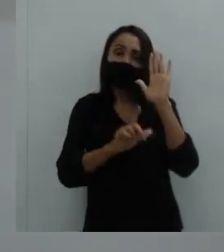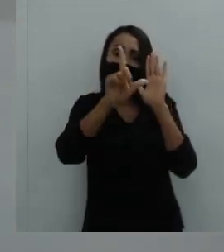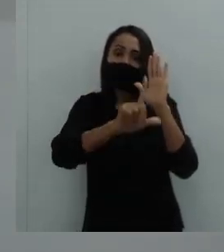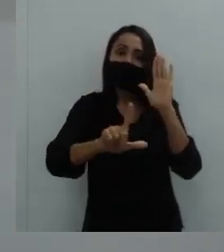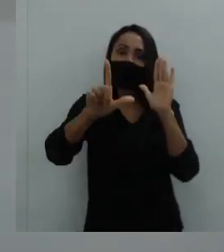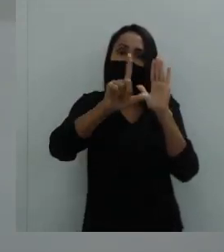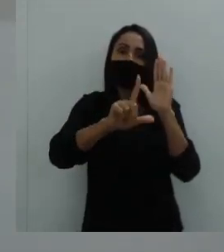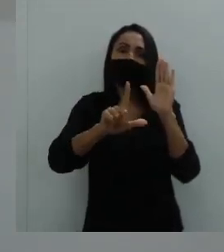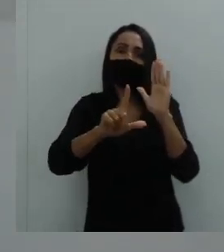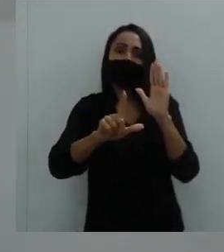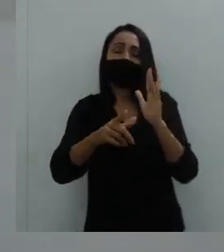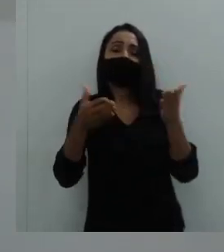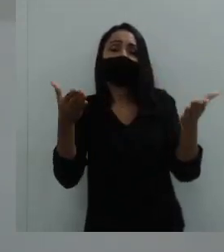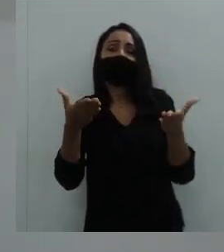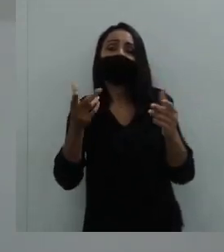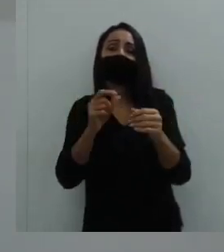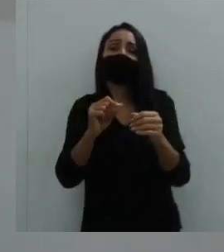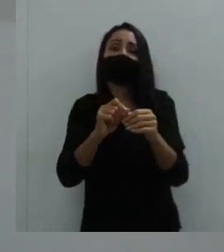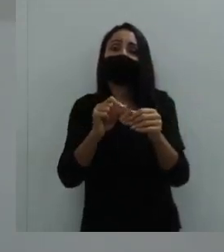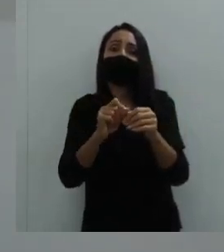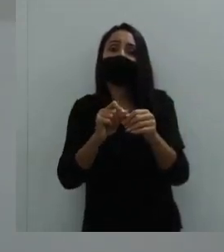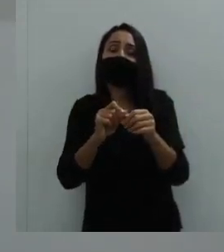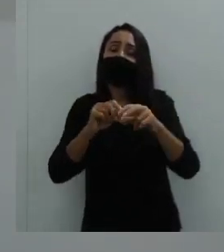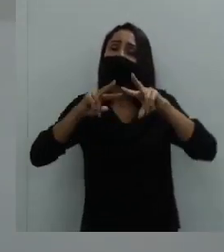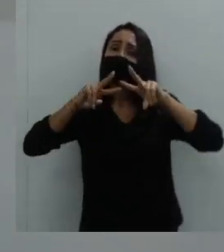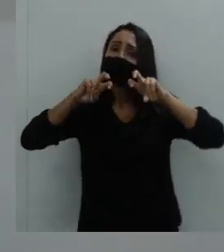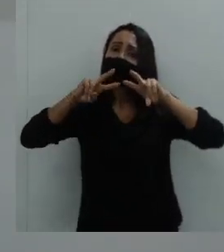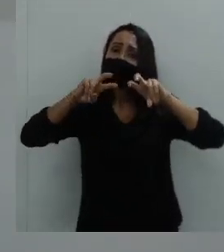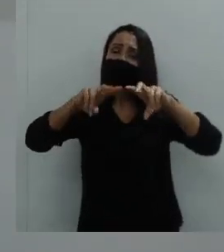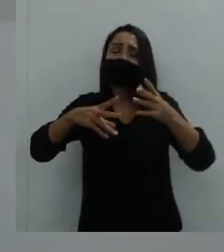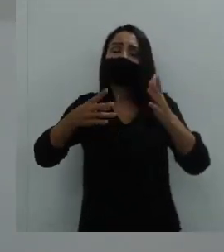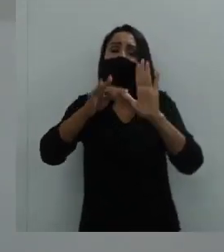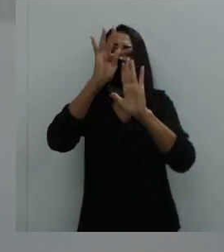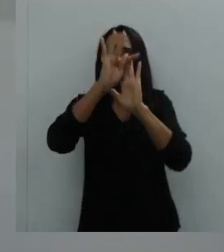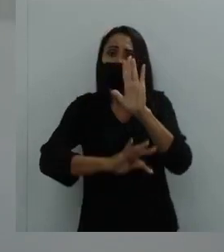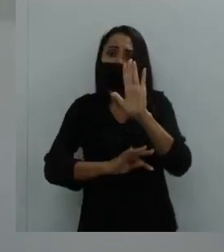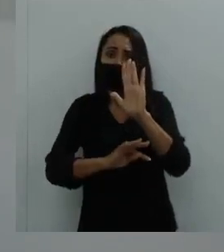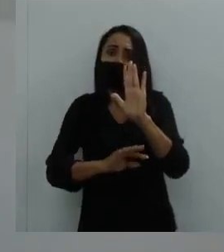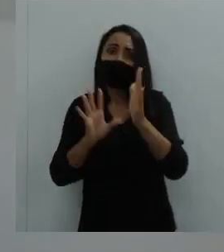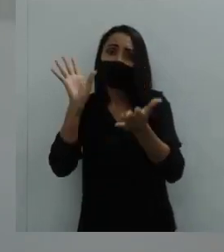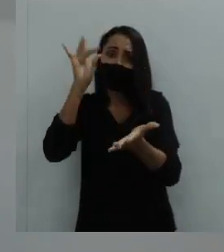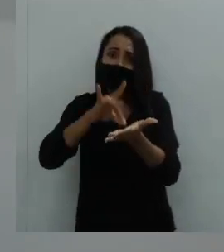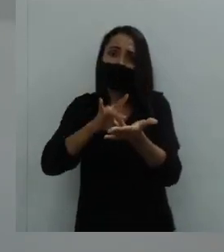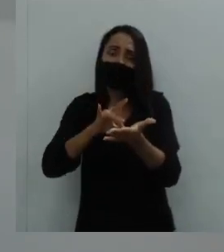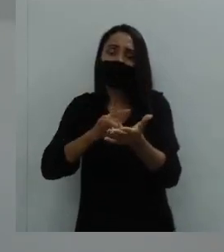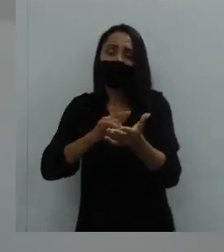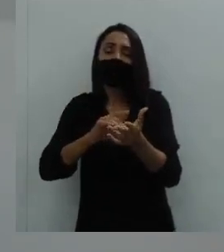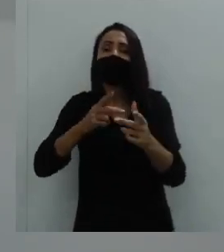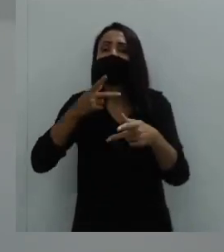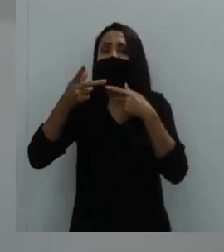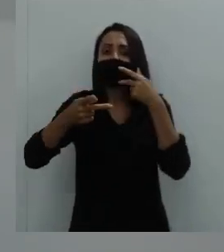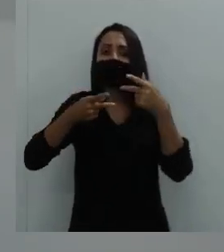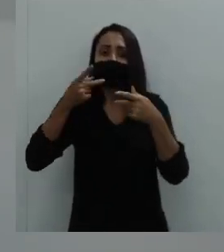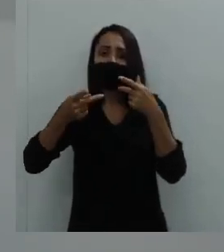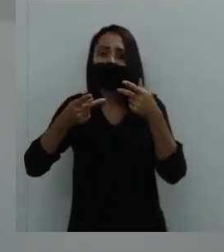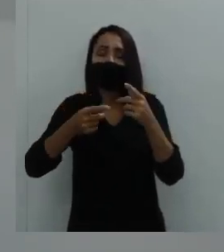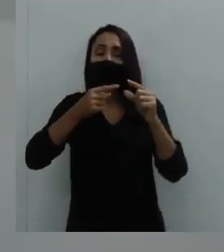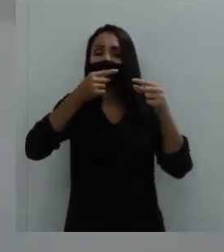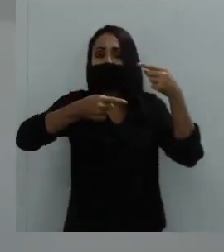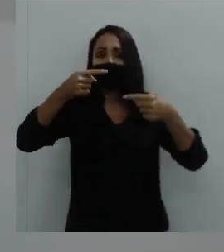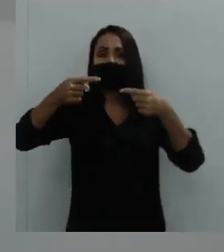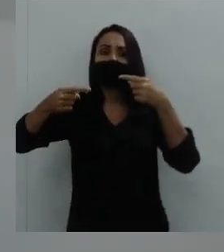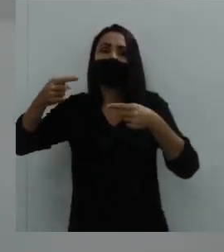agora também fazer uma análise dos textos denotativos, textos orais, o debate, um júri